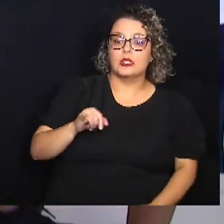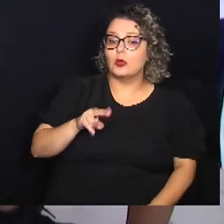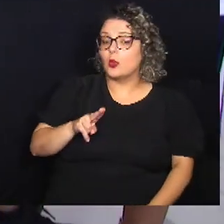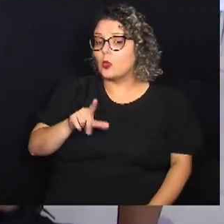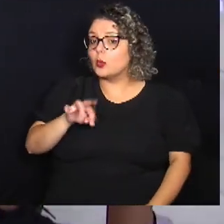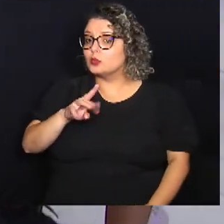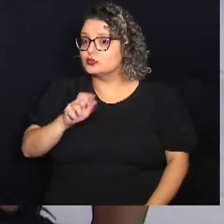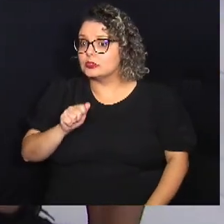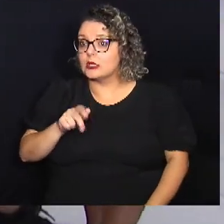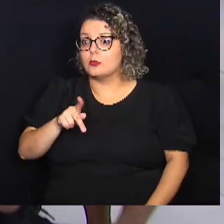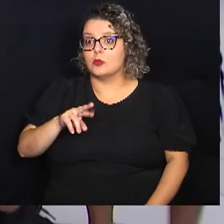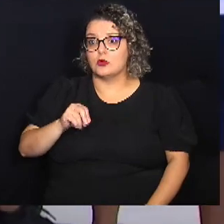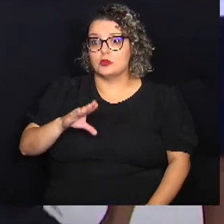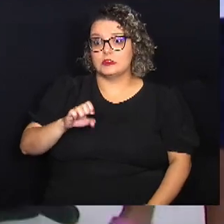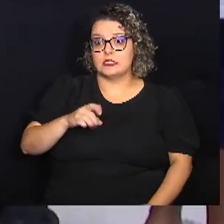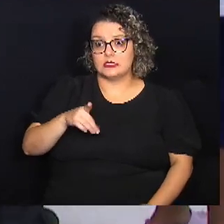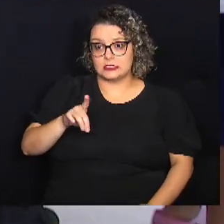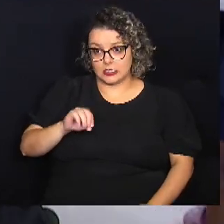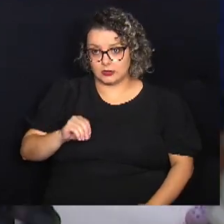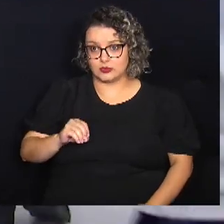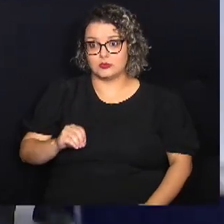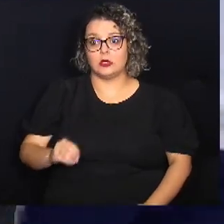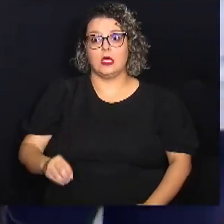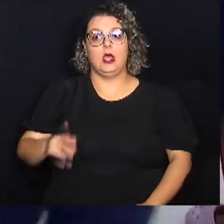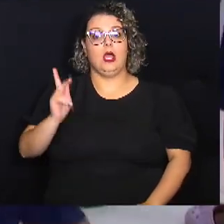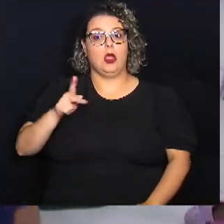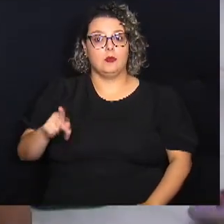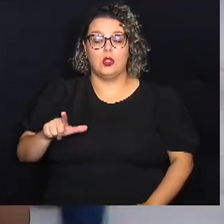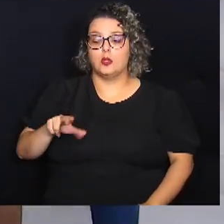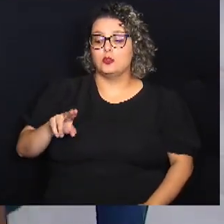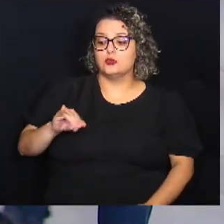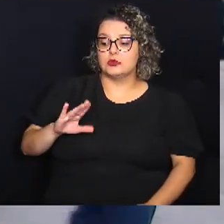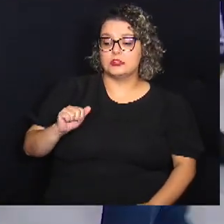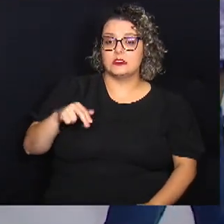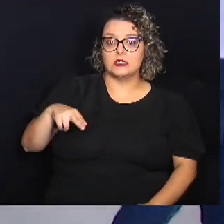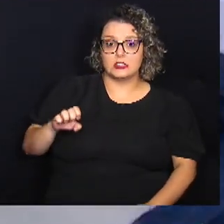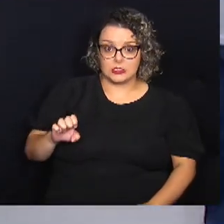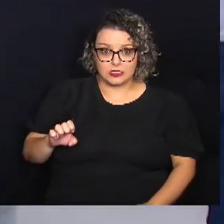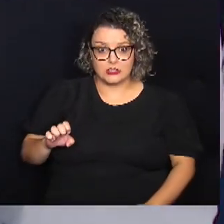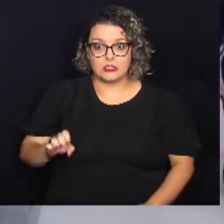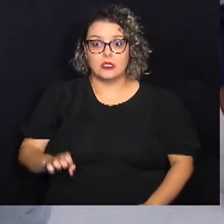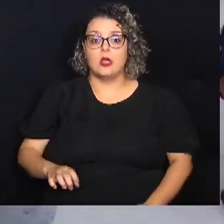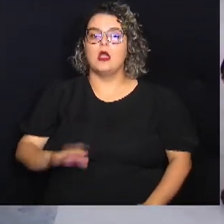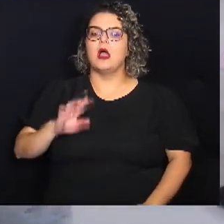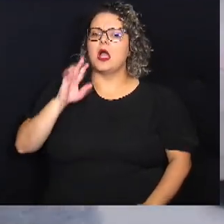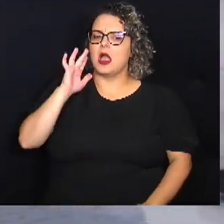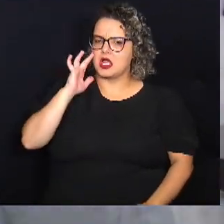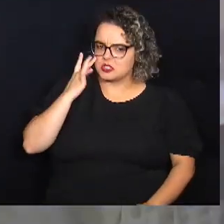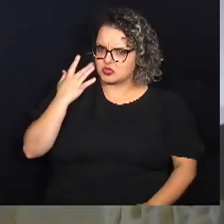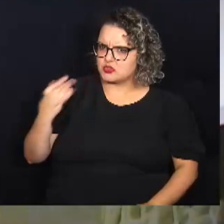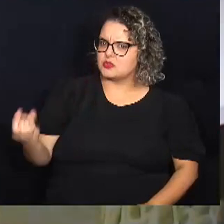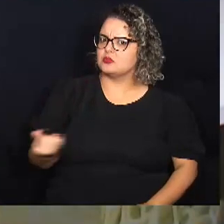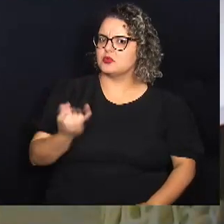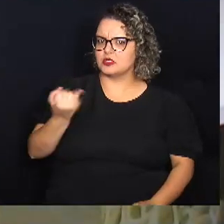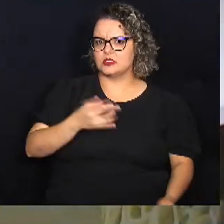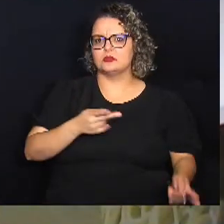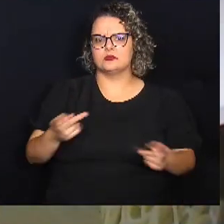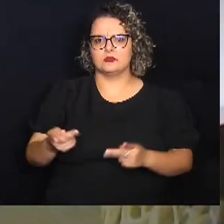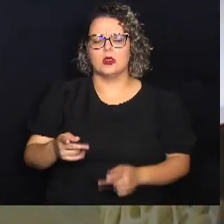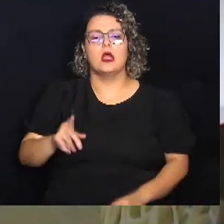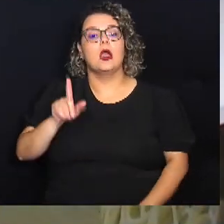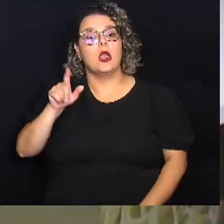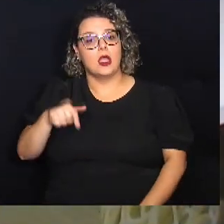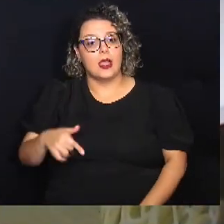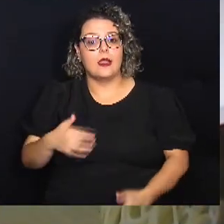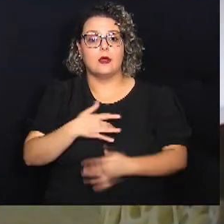A professora da Escola Municipal, professora Luciane Ribeiro Viela, considerou super válida a visita. Manter uma